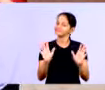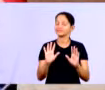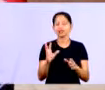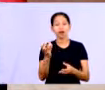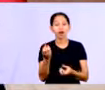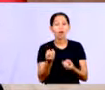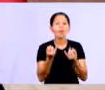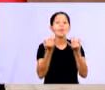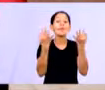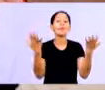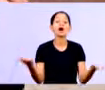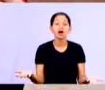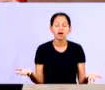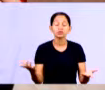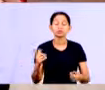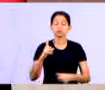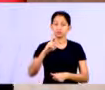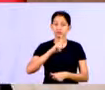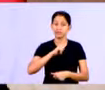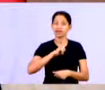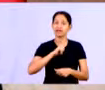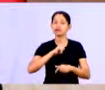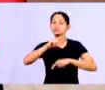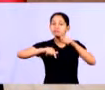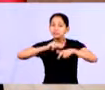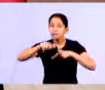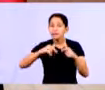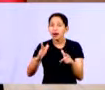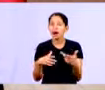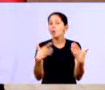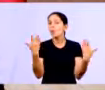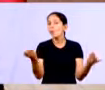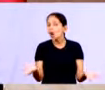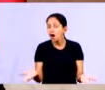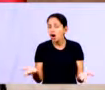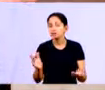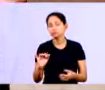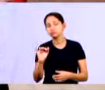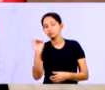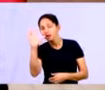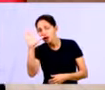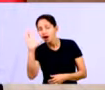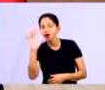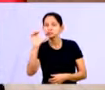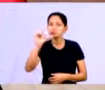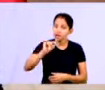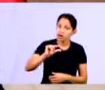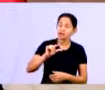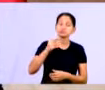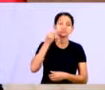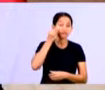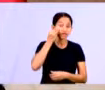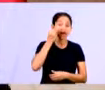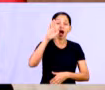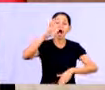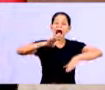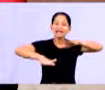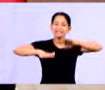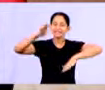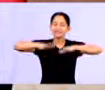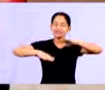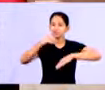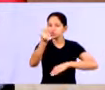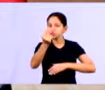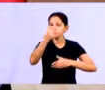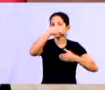que aquele produto ou aquele serviço vai custar para você. Então, às vezes, você pode investir um valor e